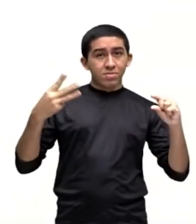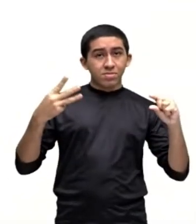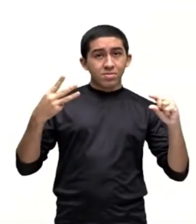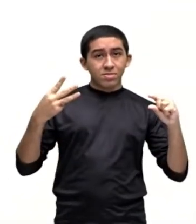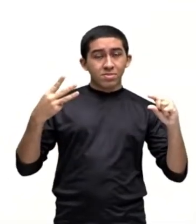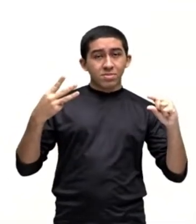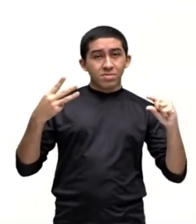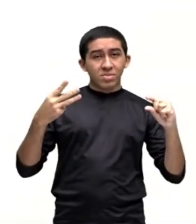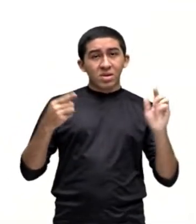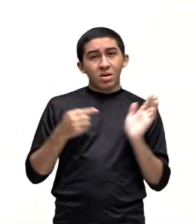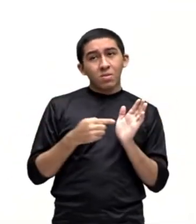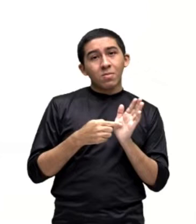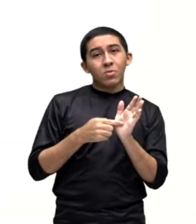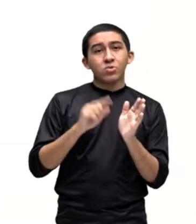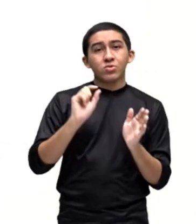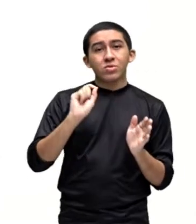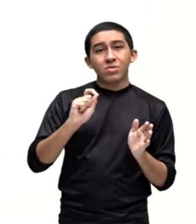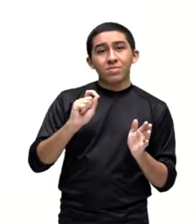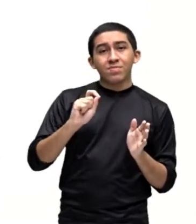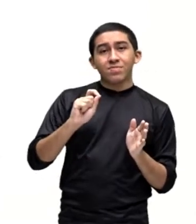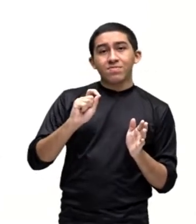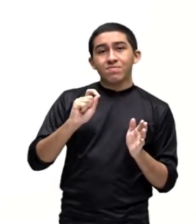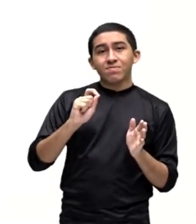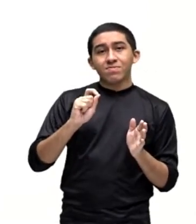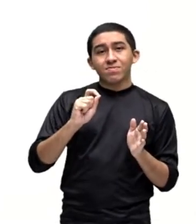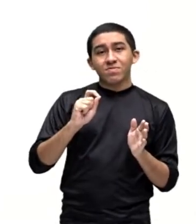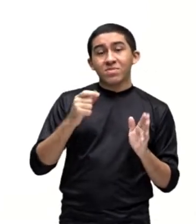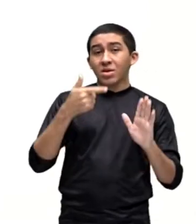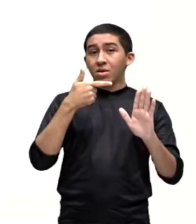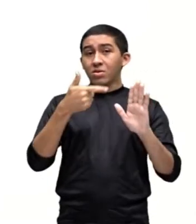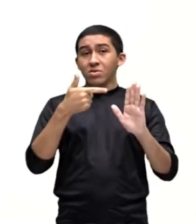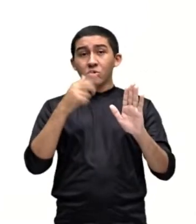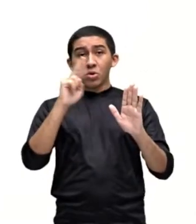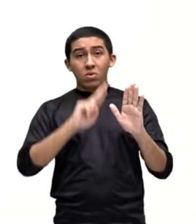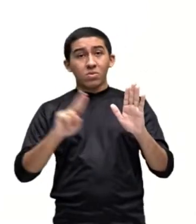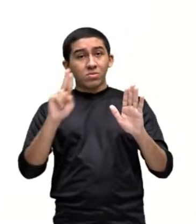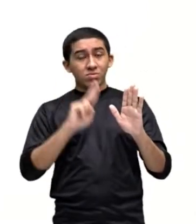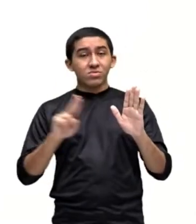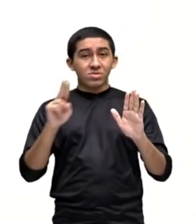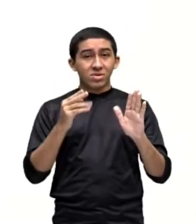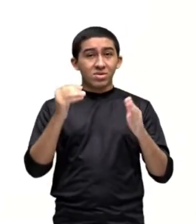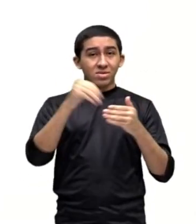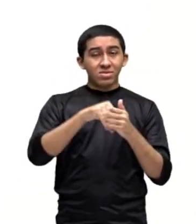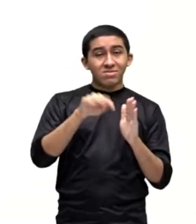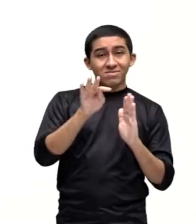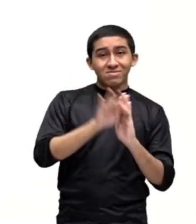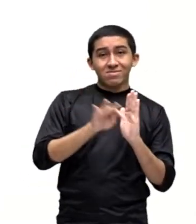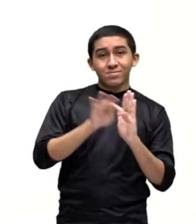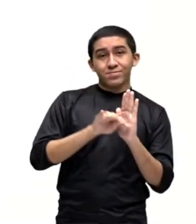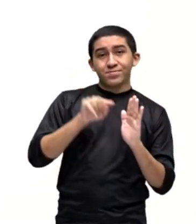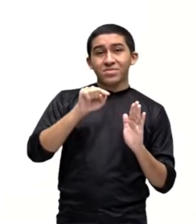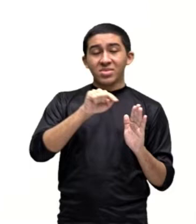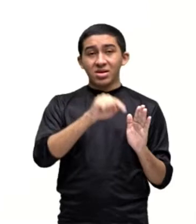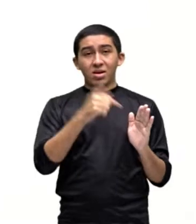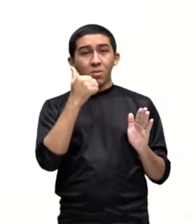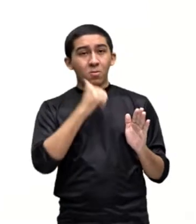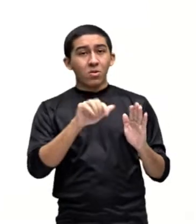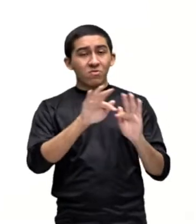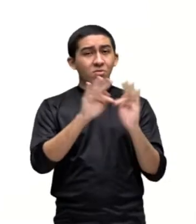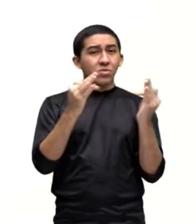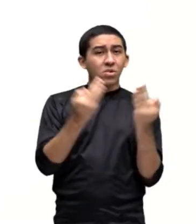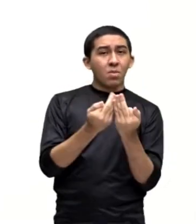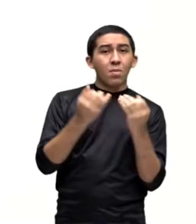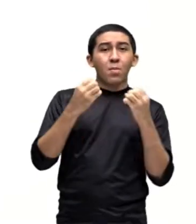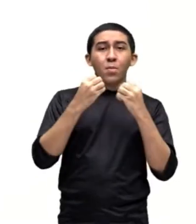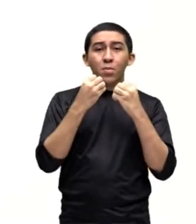e demonstra que, na verdade, ele está sendo irônico, né? Apesar de ser essa moça que veio aí dessa família boa, dessa família